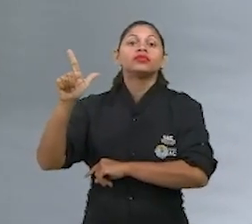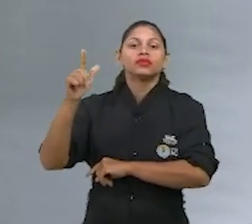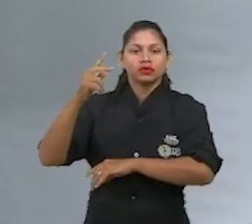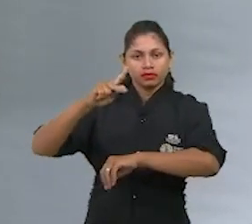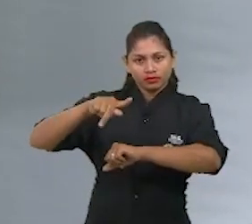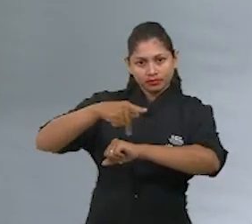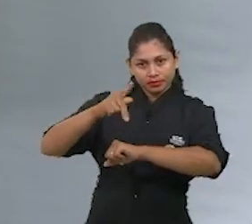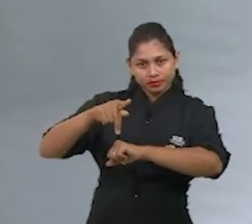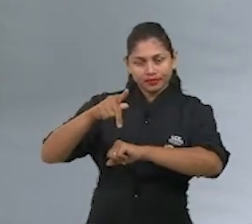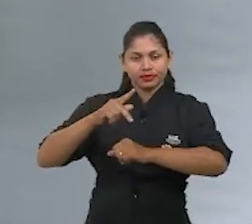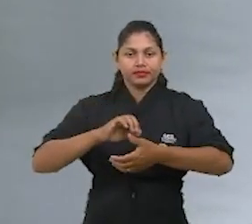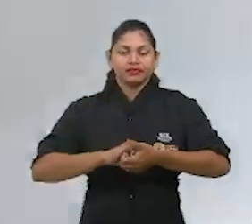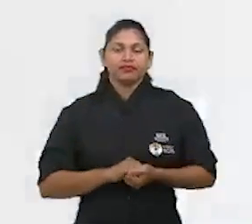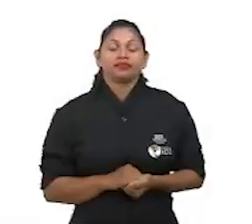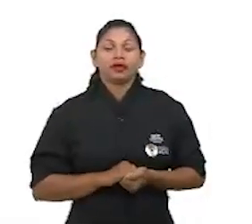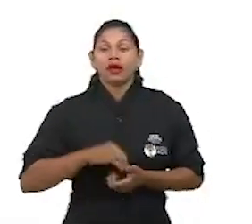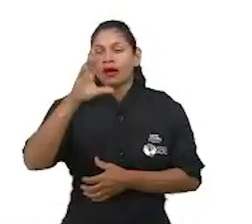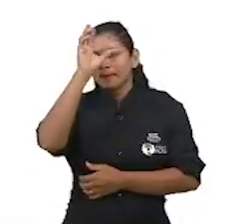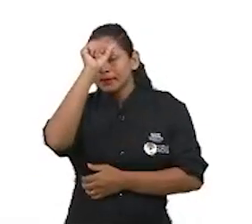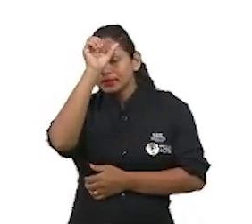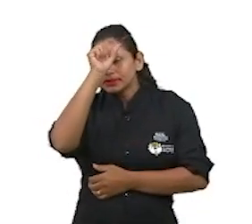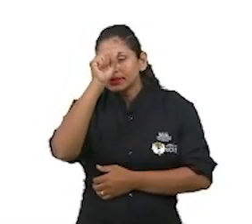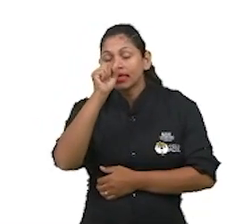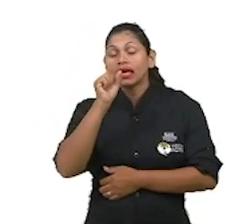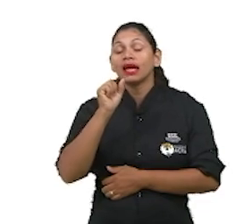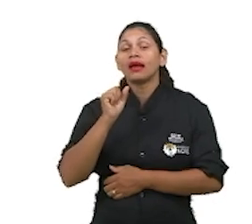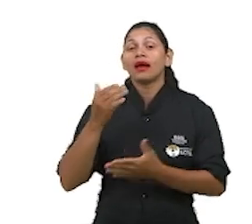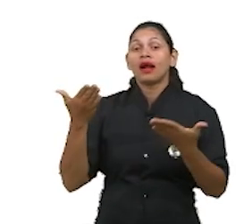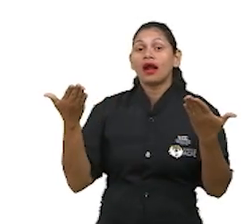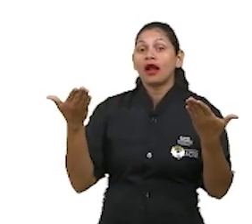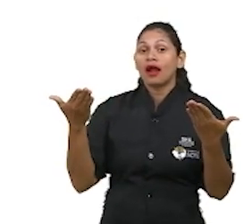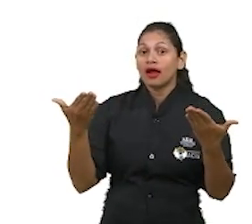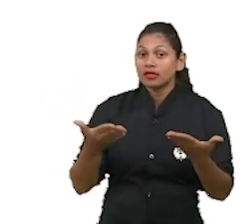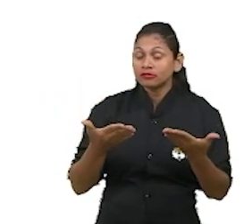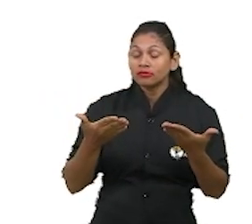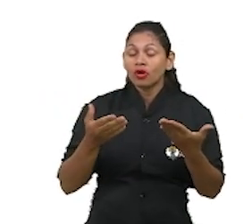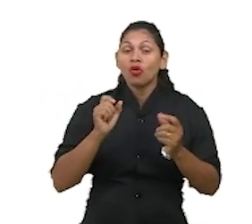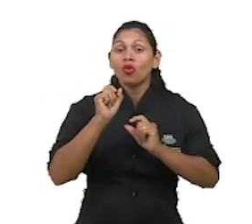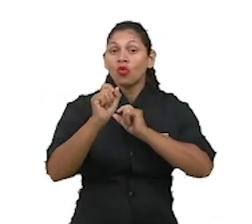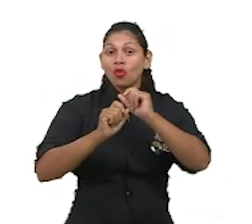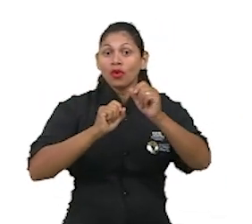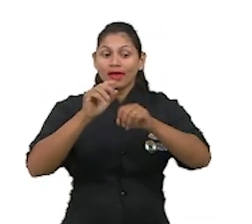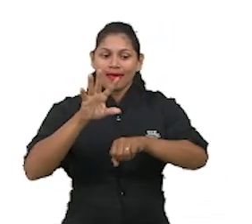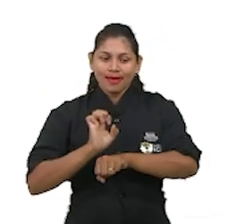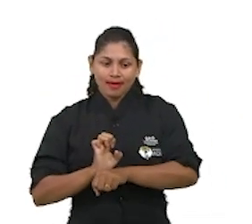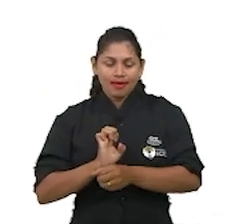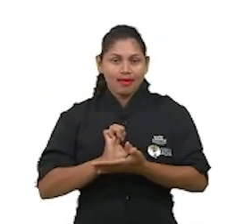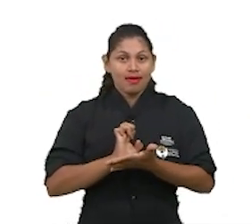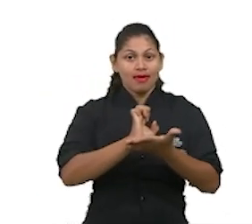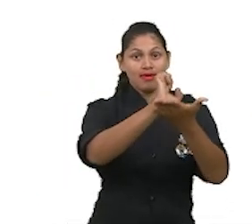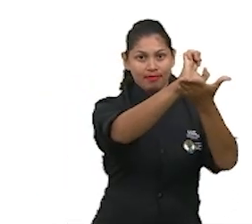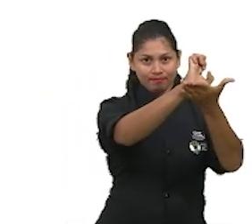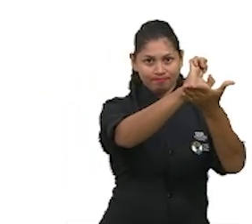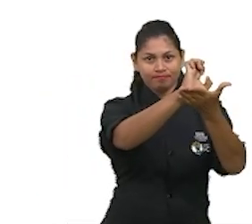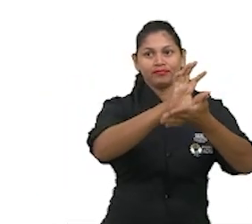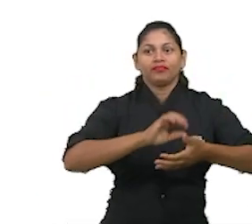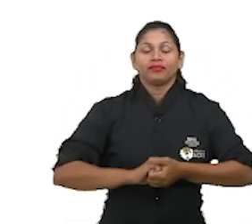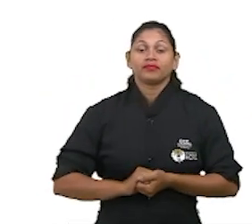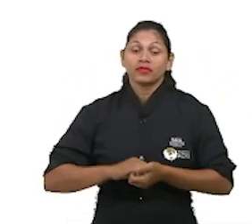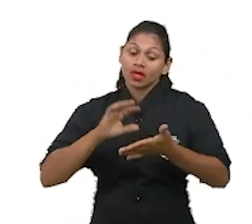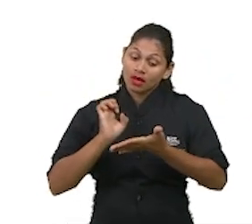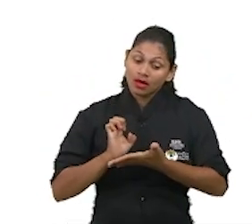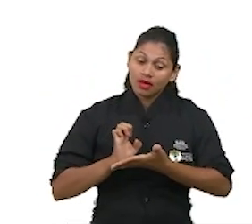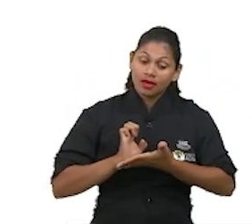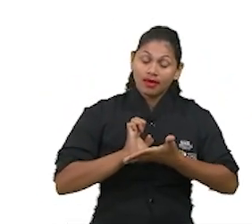para o outro lado, vamos aprender o que é exportação. Acompanhem comigo. Ao contrário da